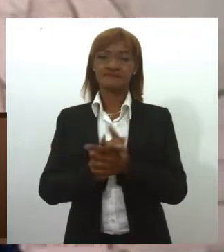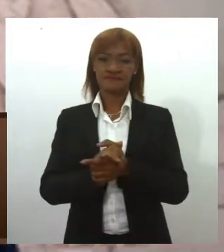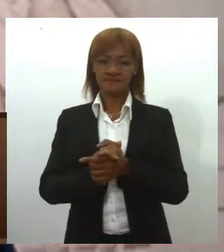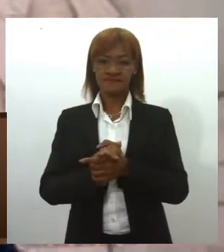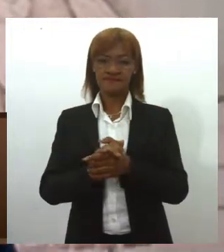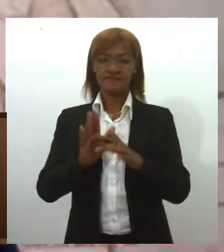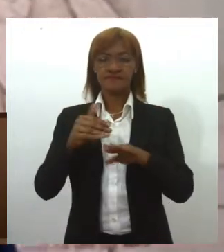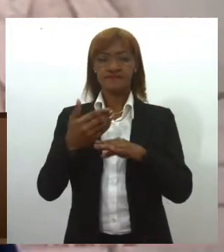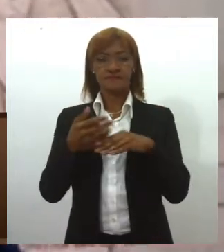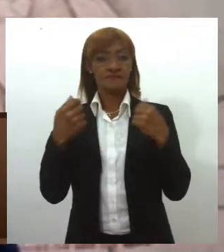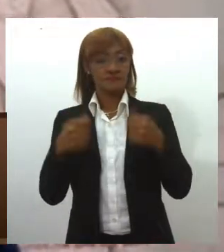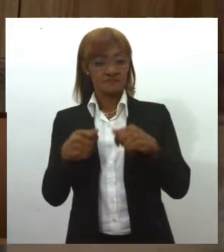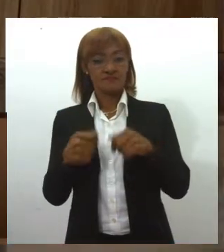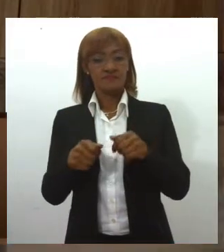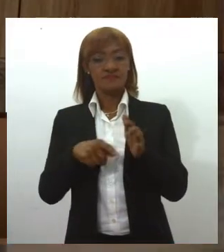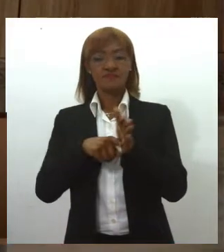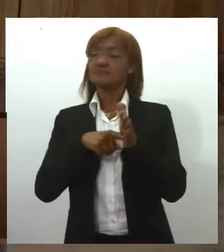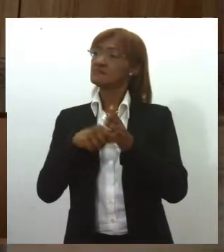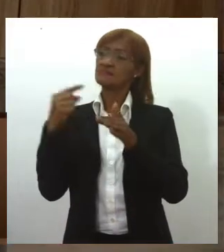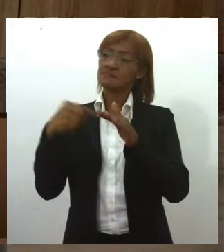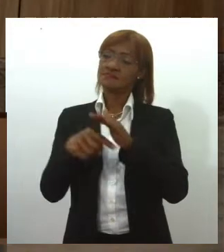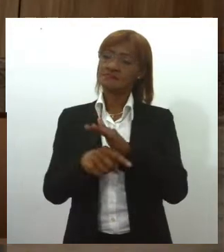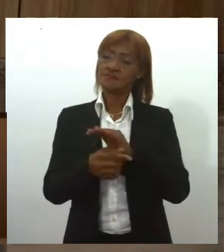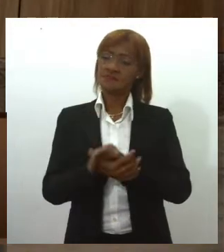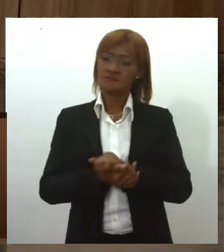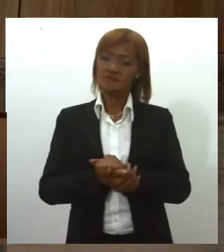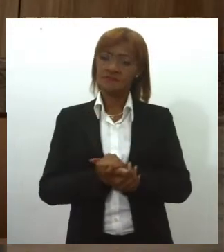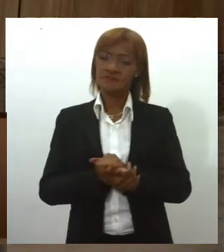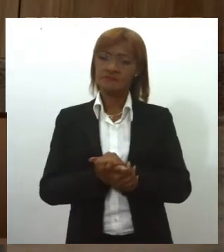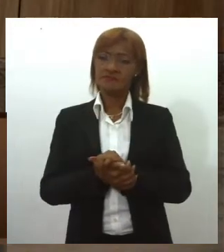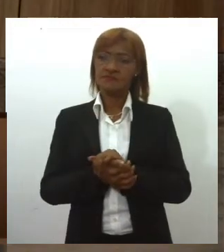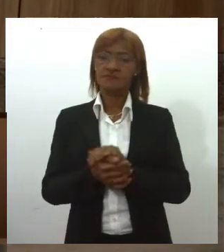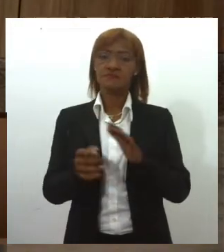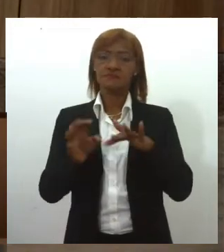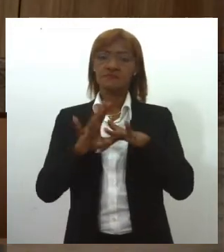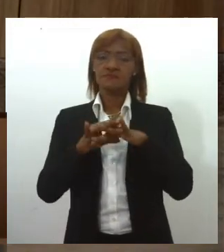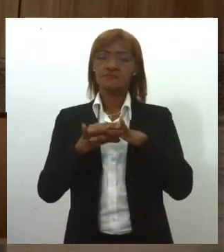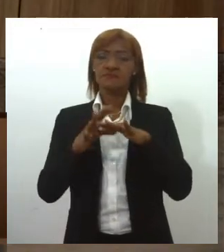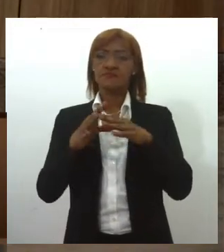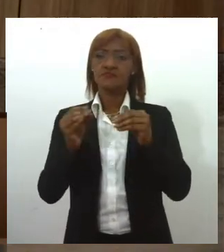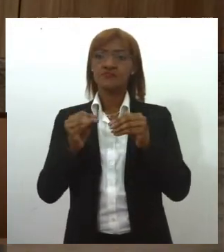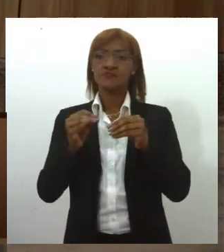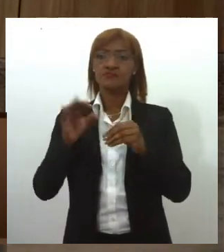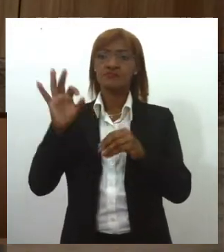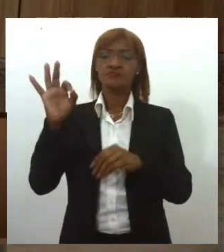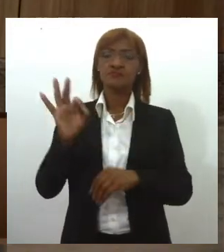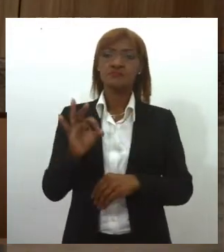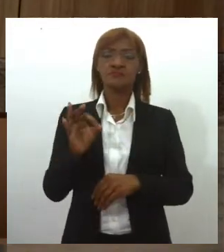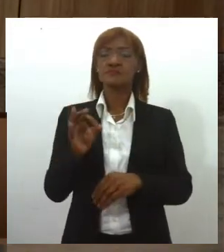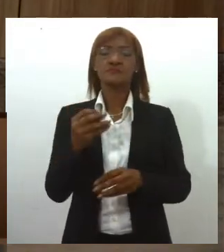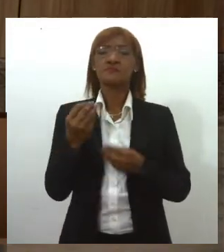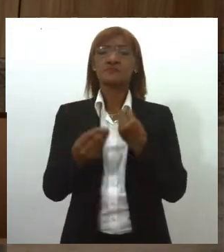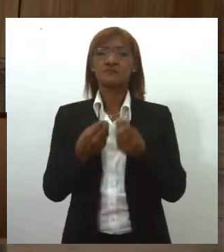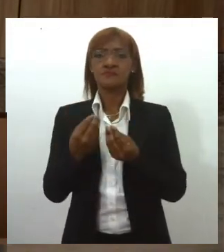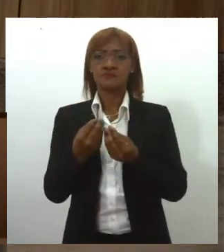de algum tratamento efetivo. O percentual de cura, quando diagnosticado precocemente, é alto?